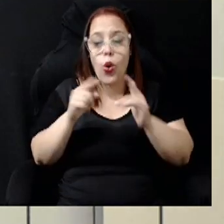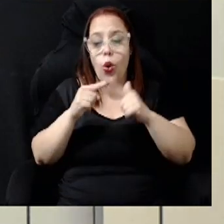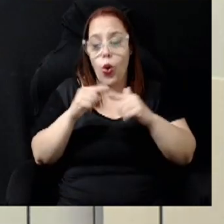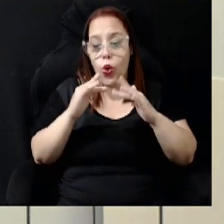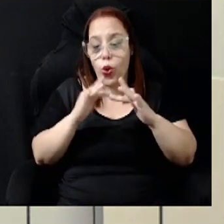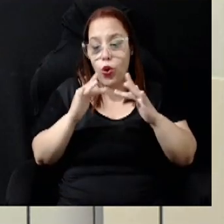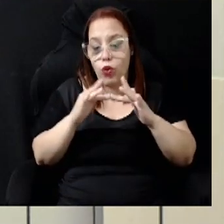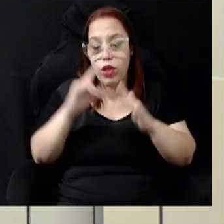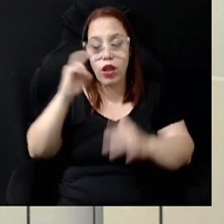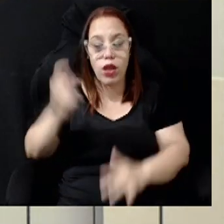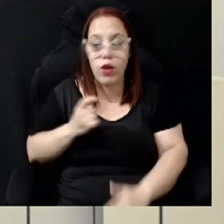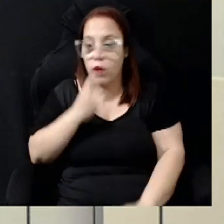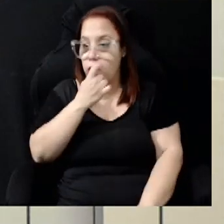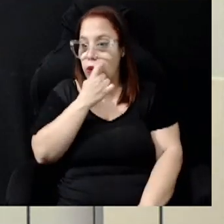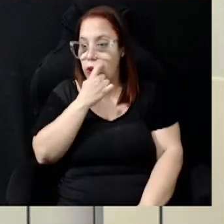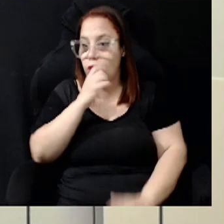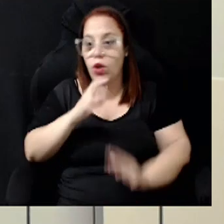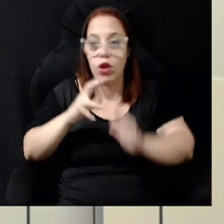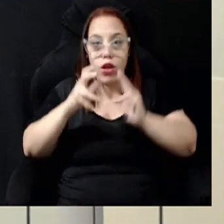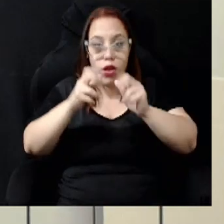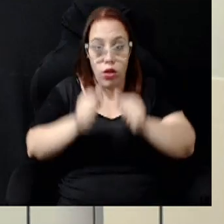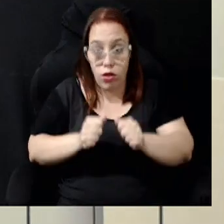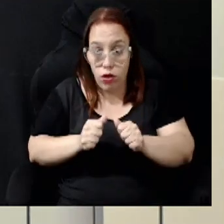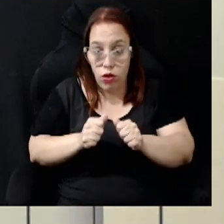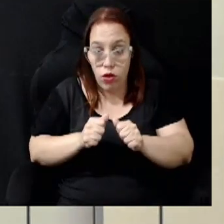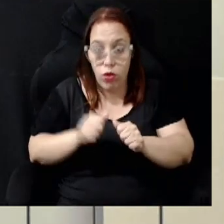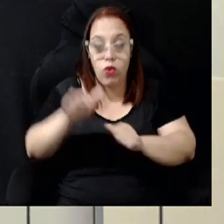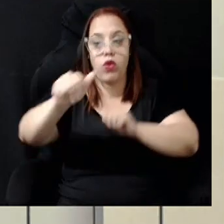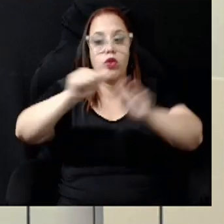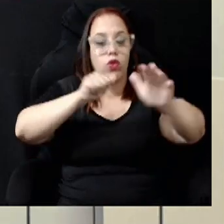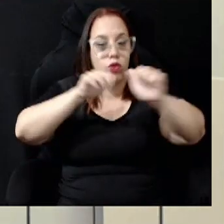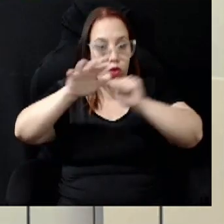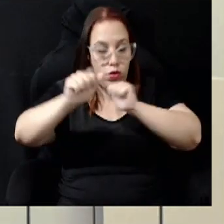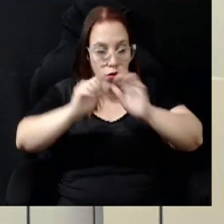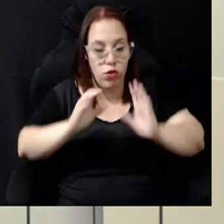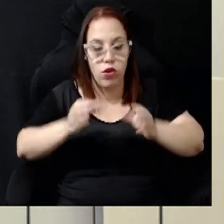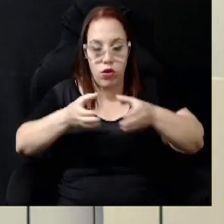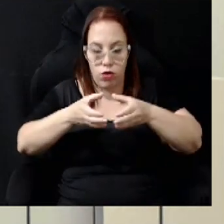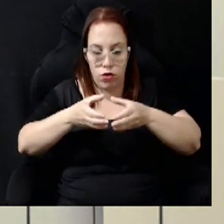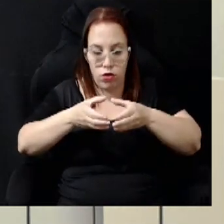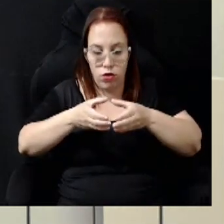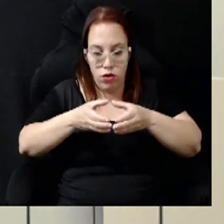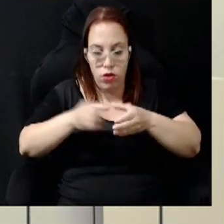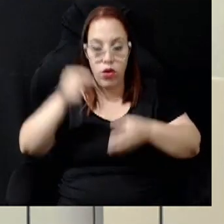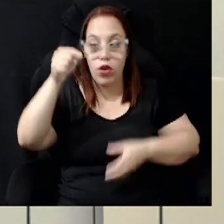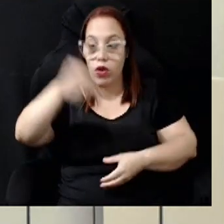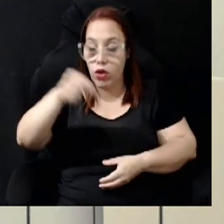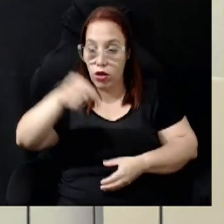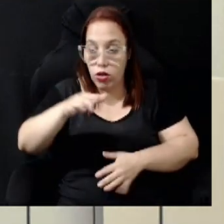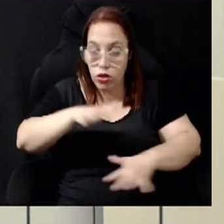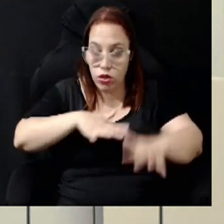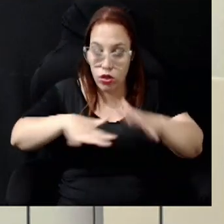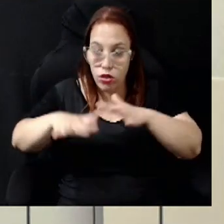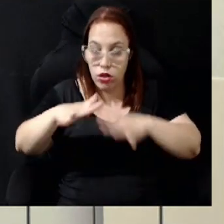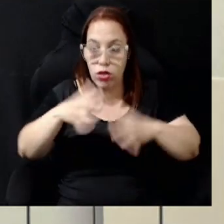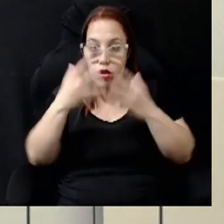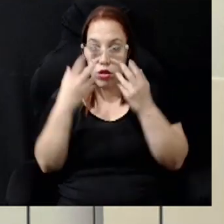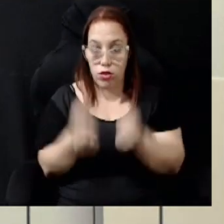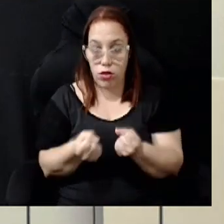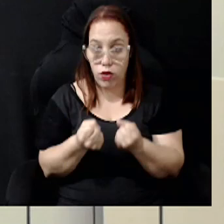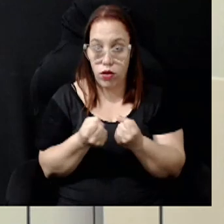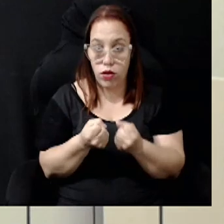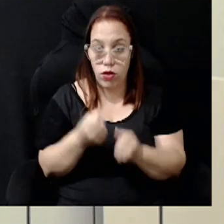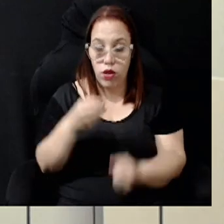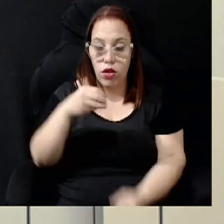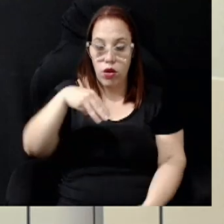a todo momento nós vamos acionar a nossa equipe, que está então neste local onde está recebendo então as mídias